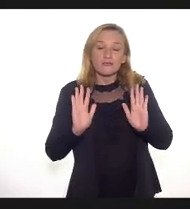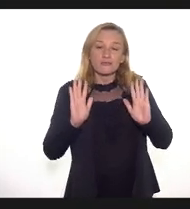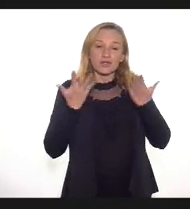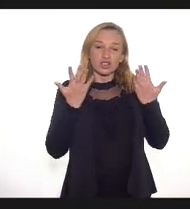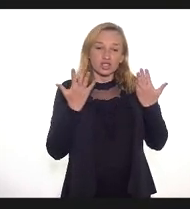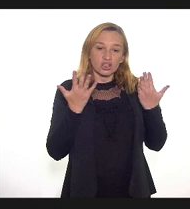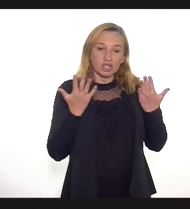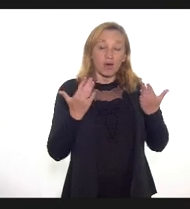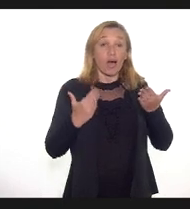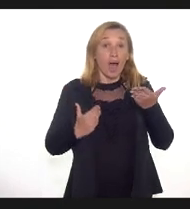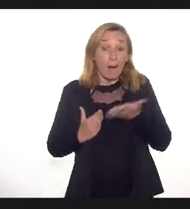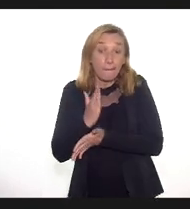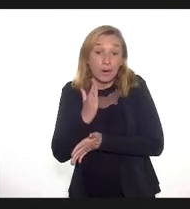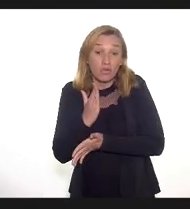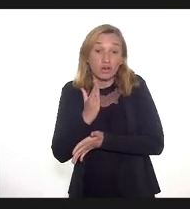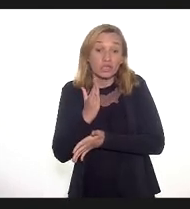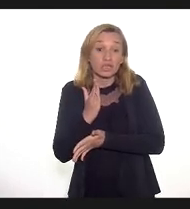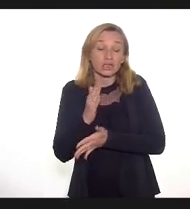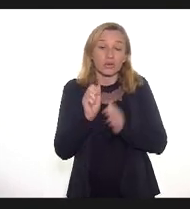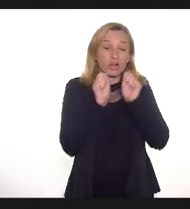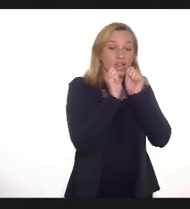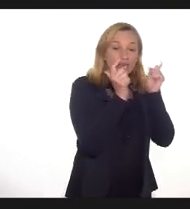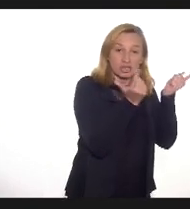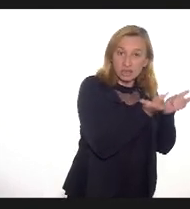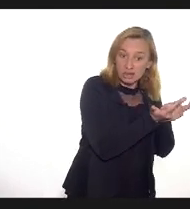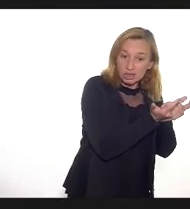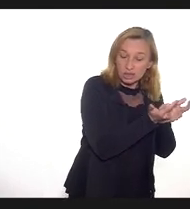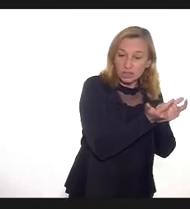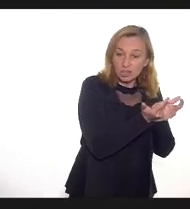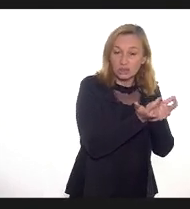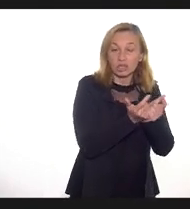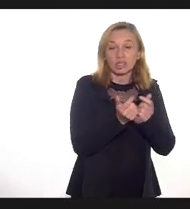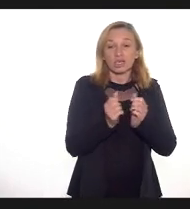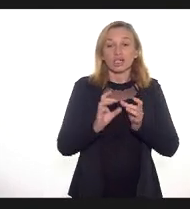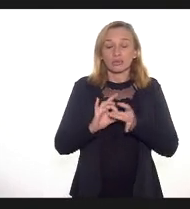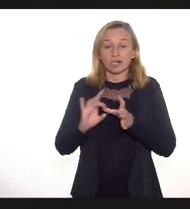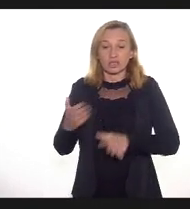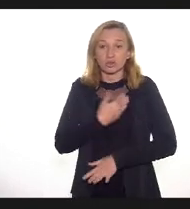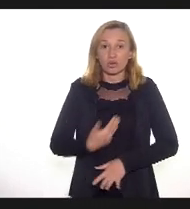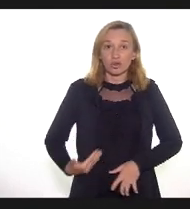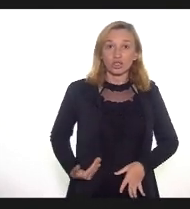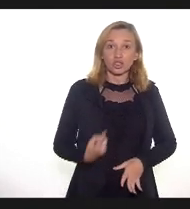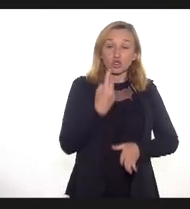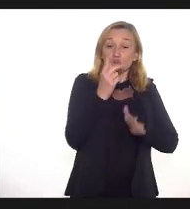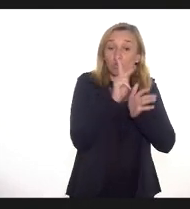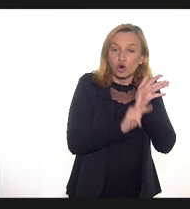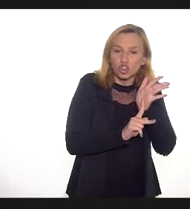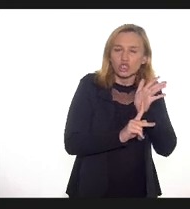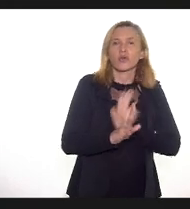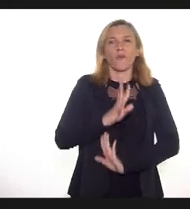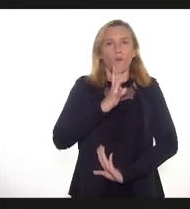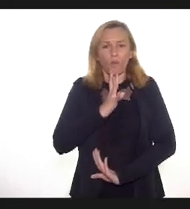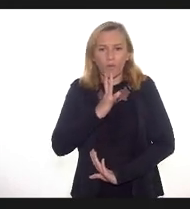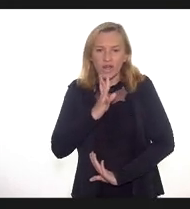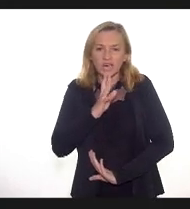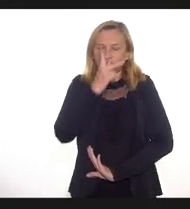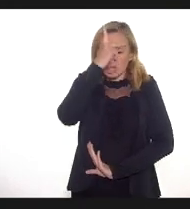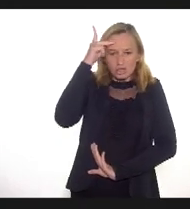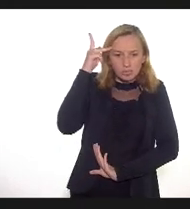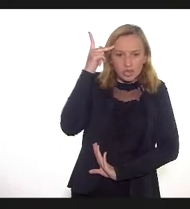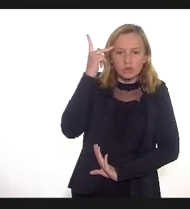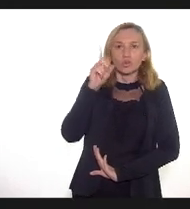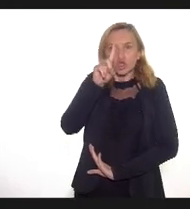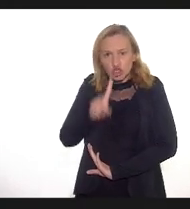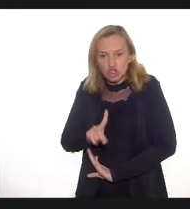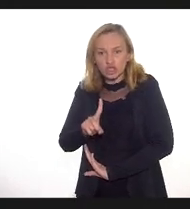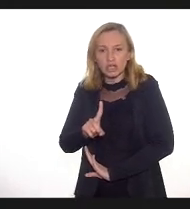a aprovação nessa Assembleia Legislativa e a sanção do governador de um projeto que reconhece as pessoas com o direito